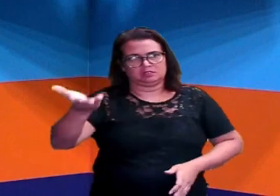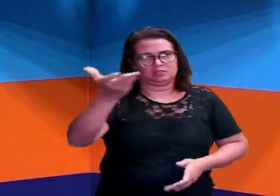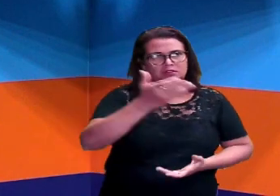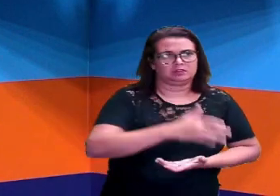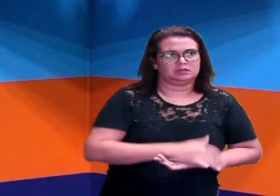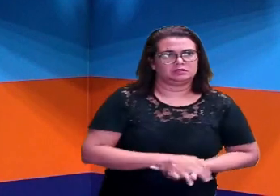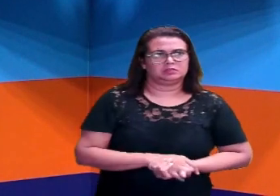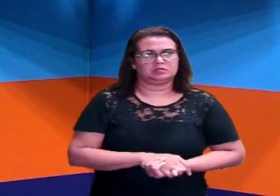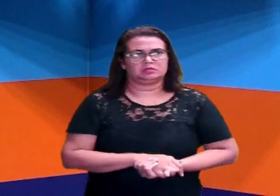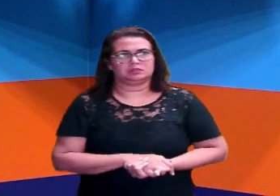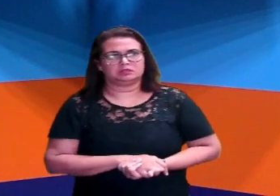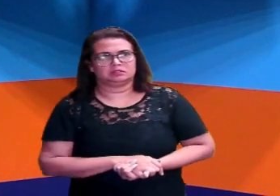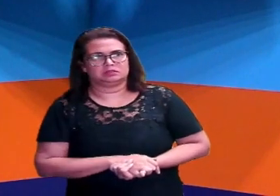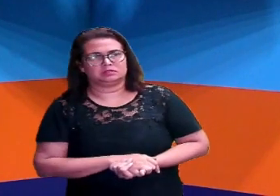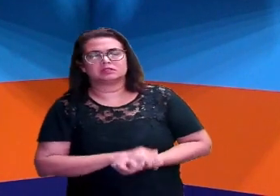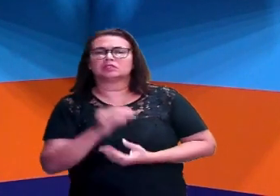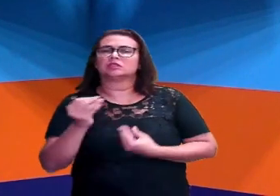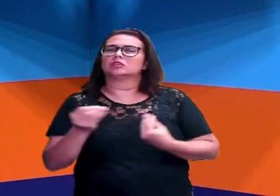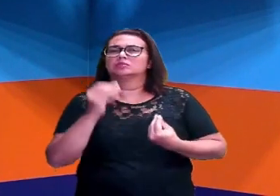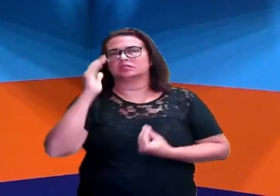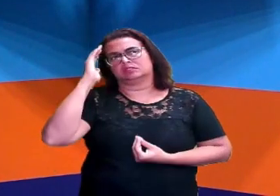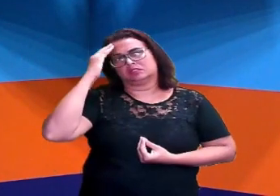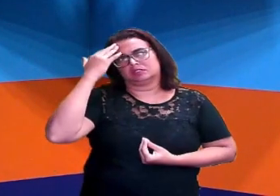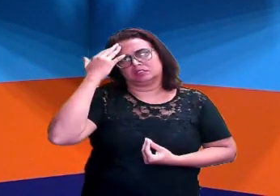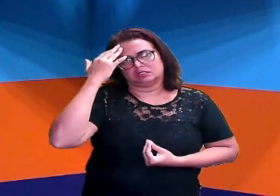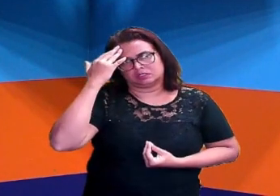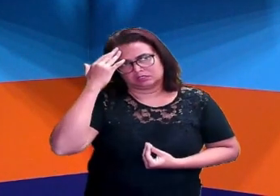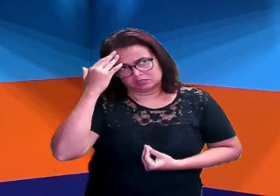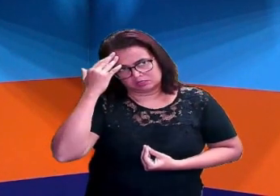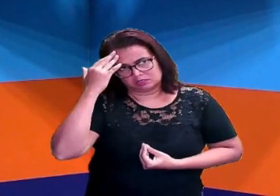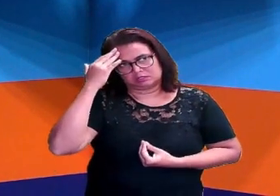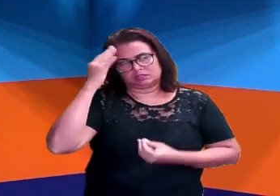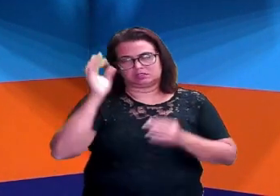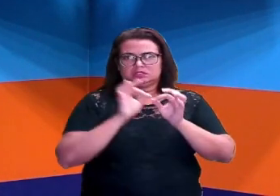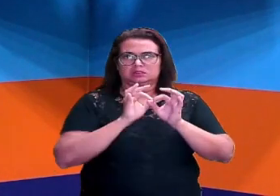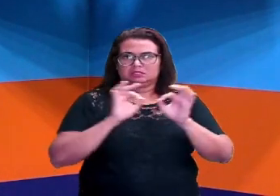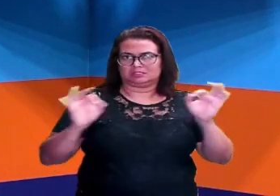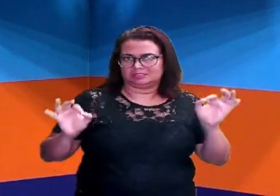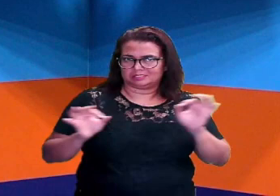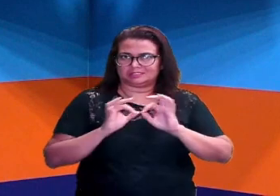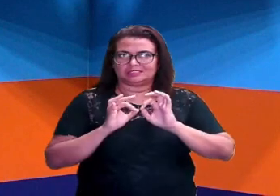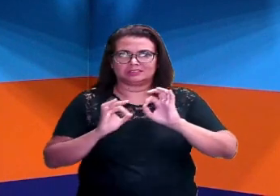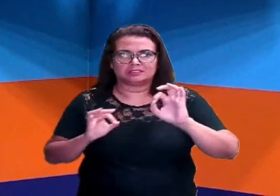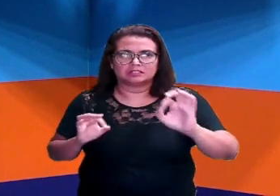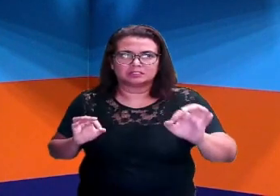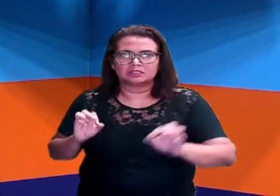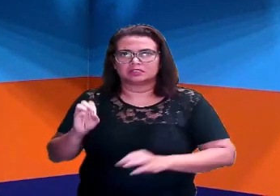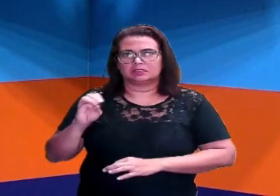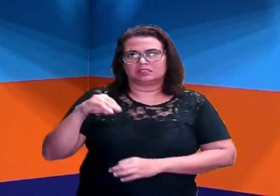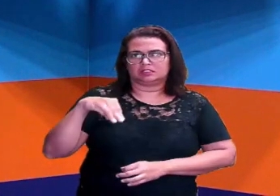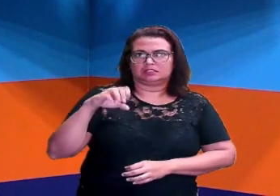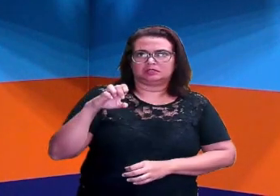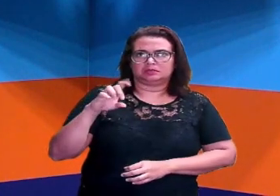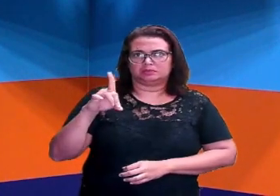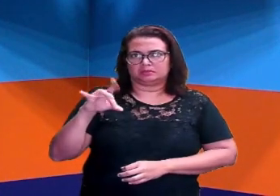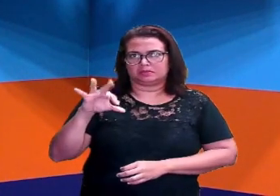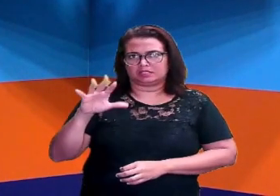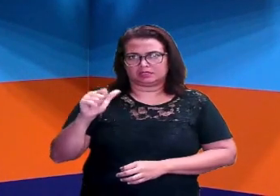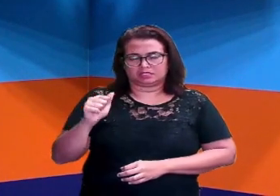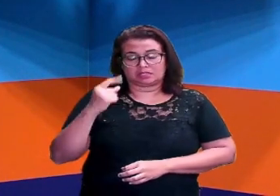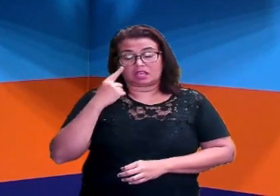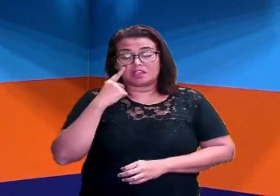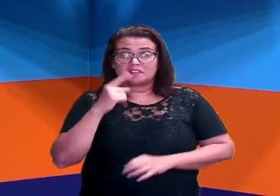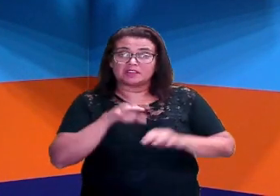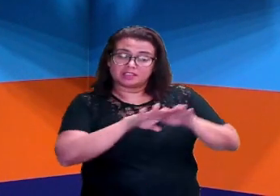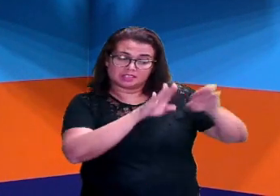Então, vamos entender o que é medida, né? Para poder a gente ir lá para a mesa e a gente ver o que eu